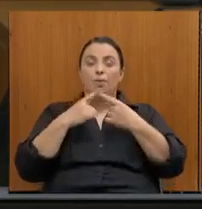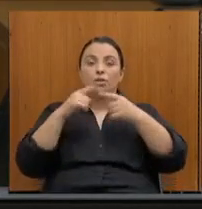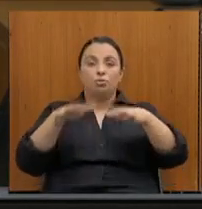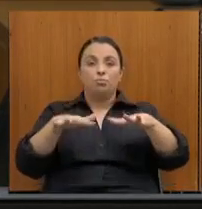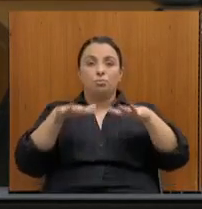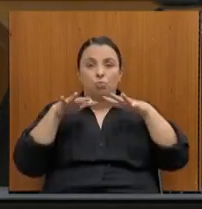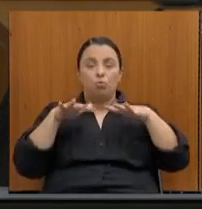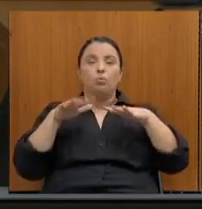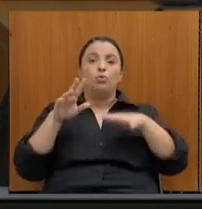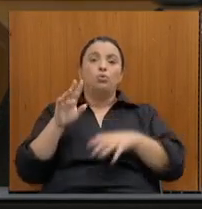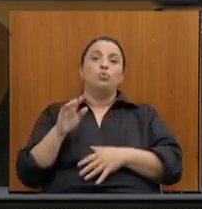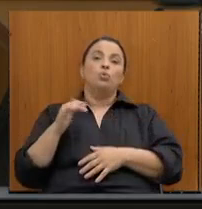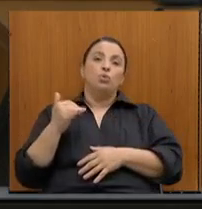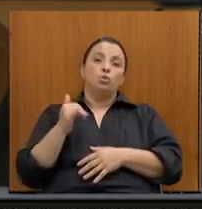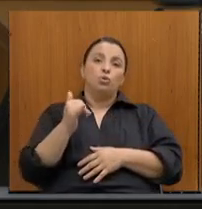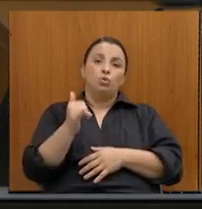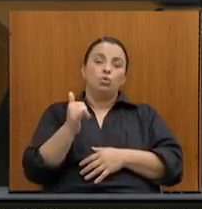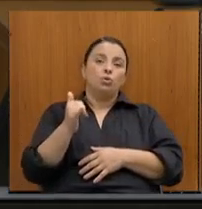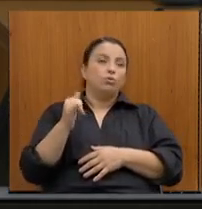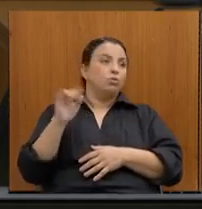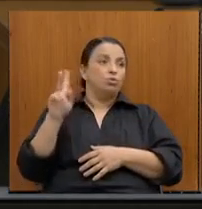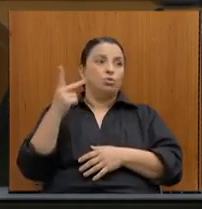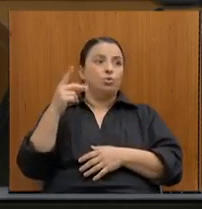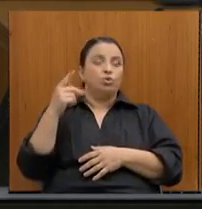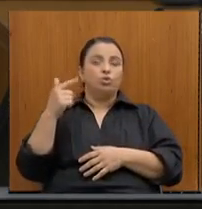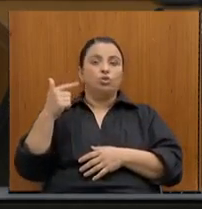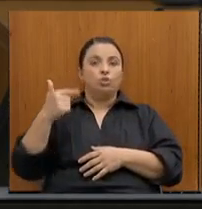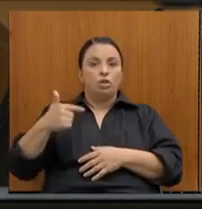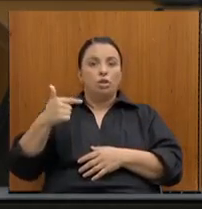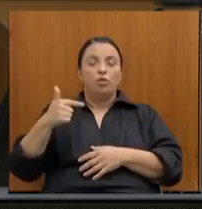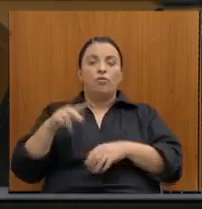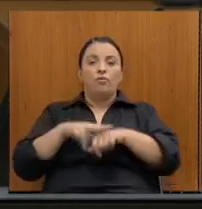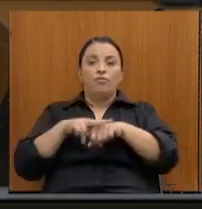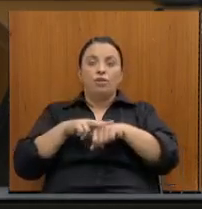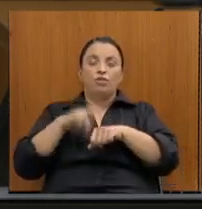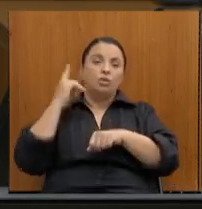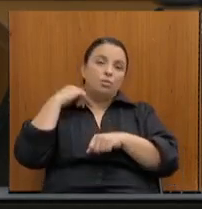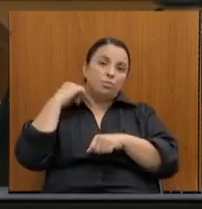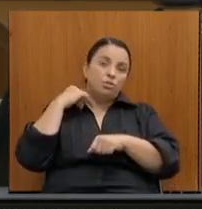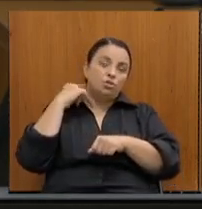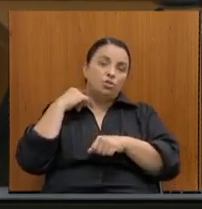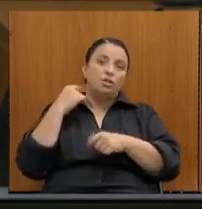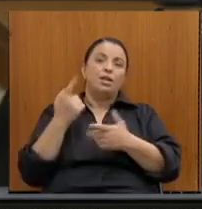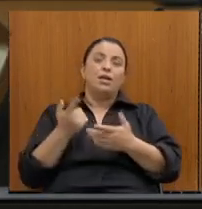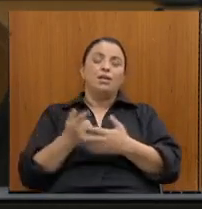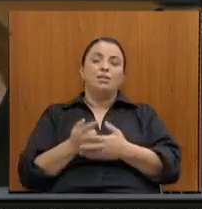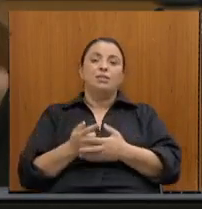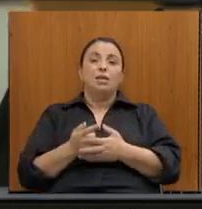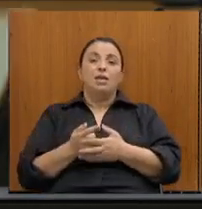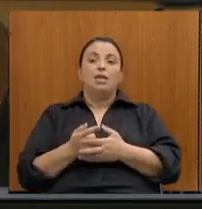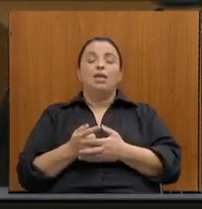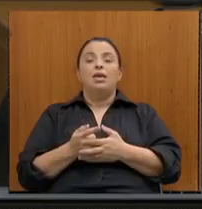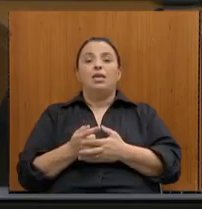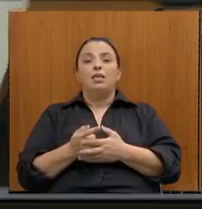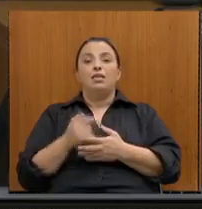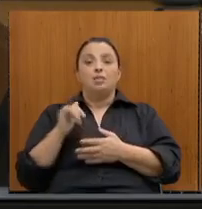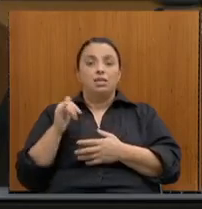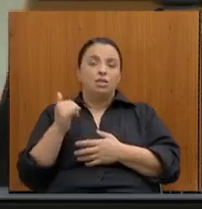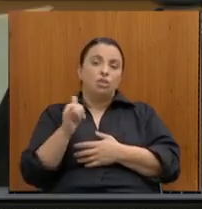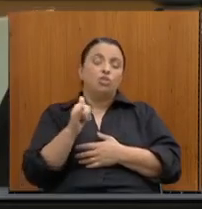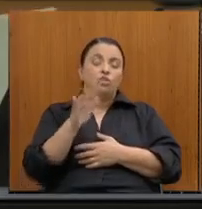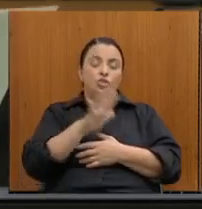em Minas Gerais e a trilha do hidrogénio Verde no estado das minas e energias Gerais estão os objetivos